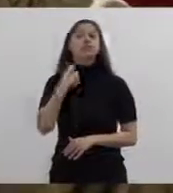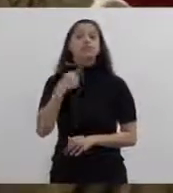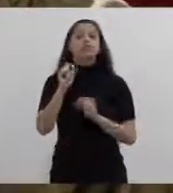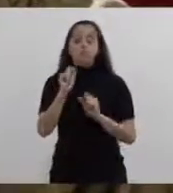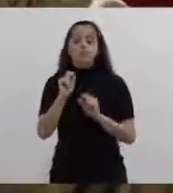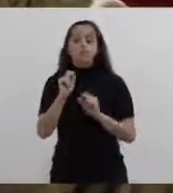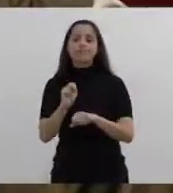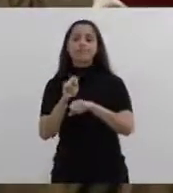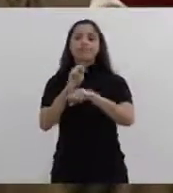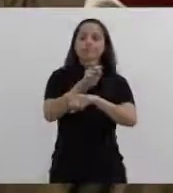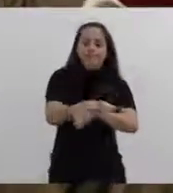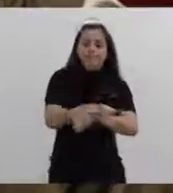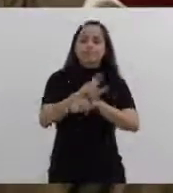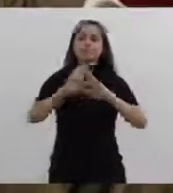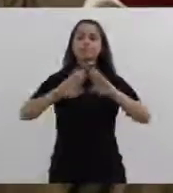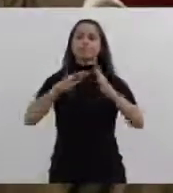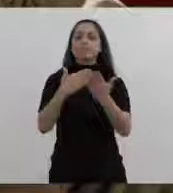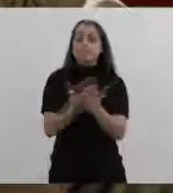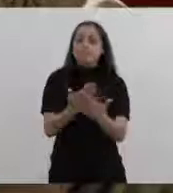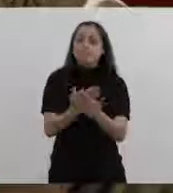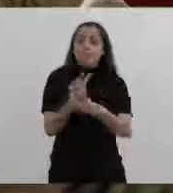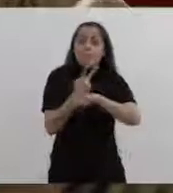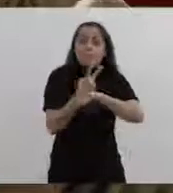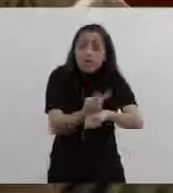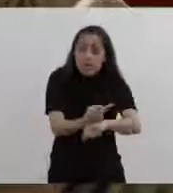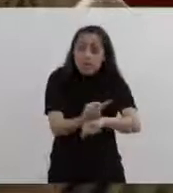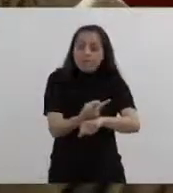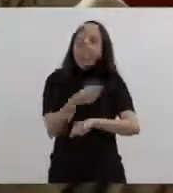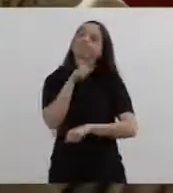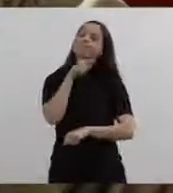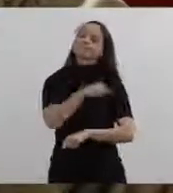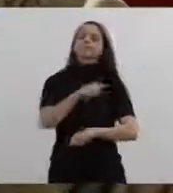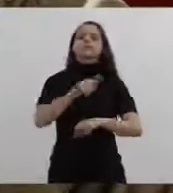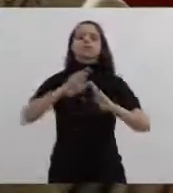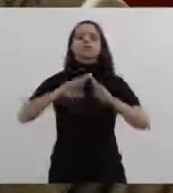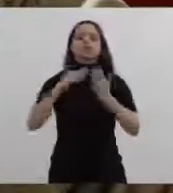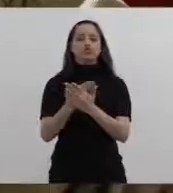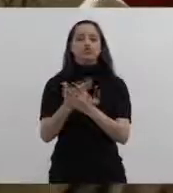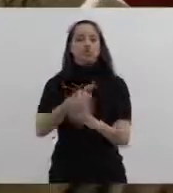um impedimento para que ele entrasse na escola secundária.